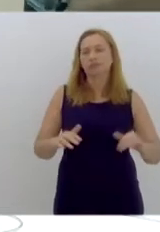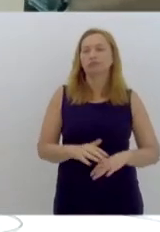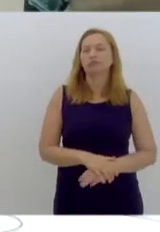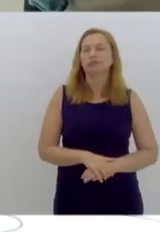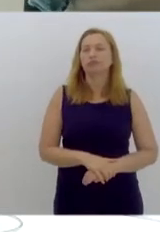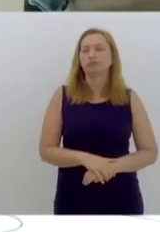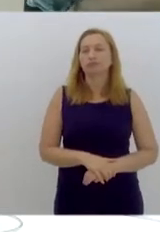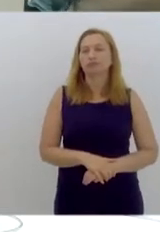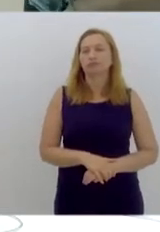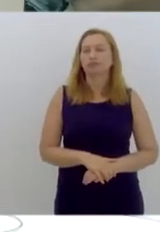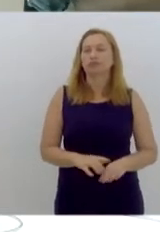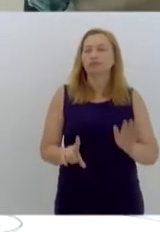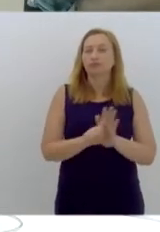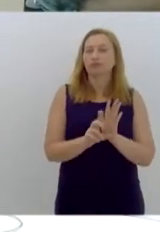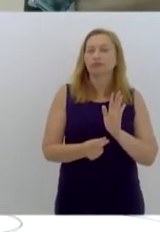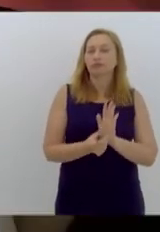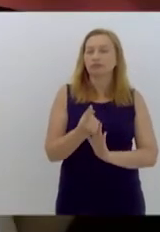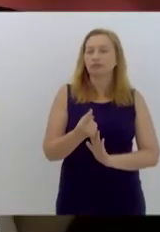da piloa de